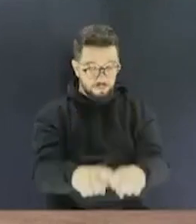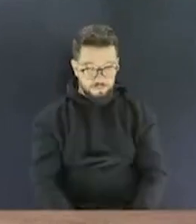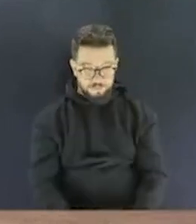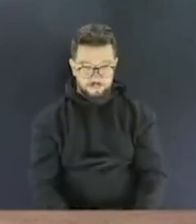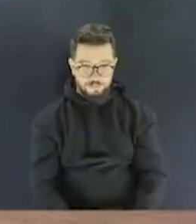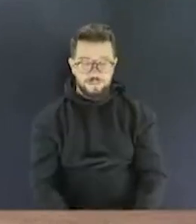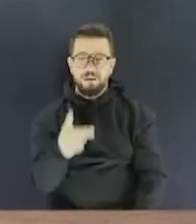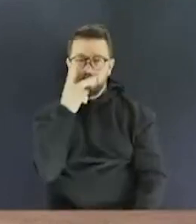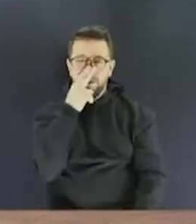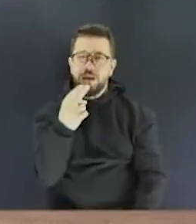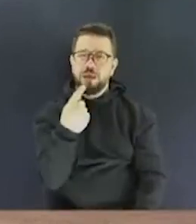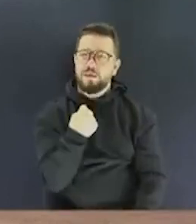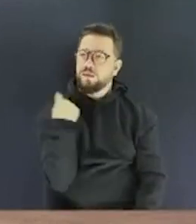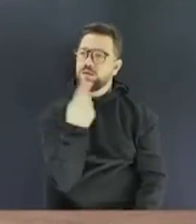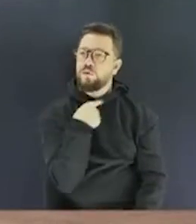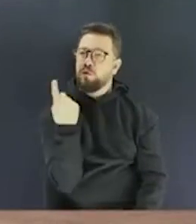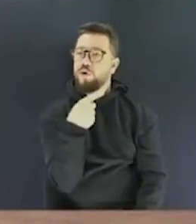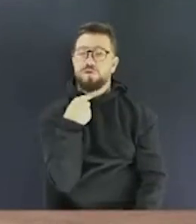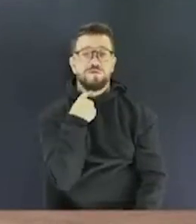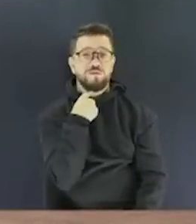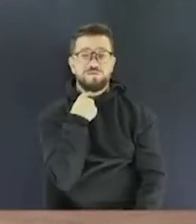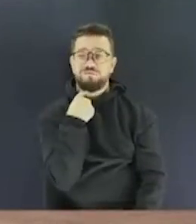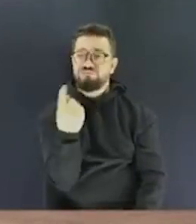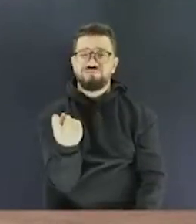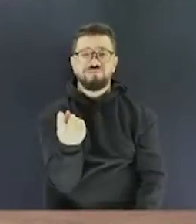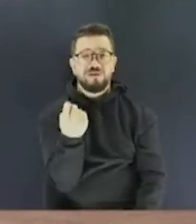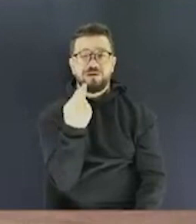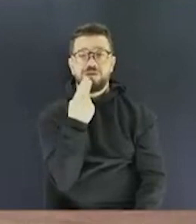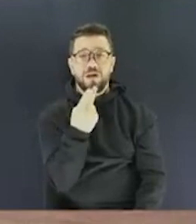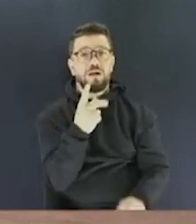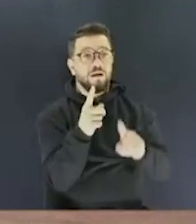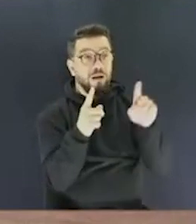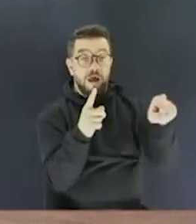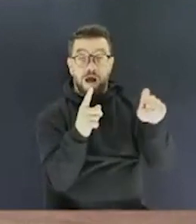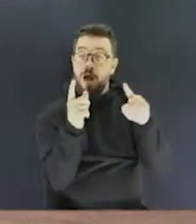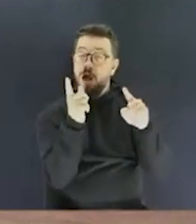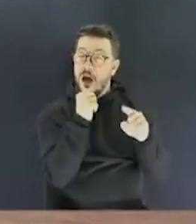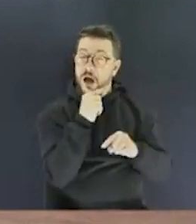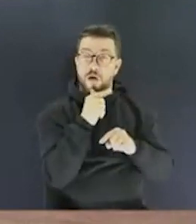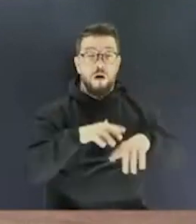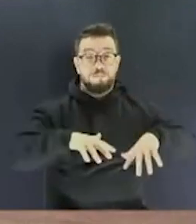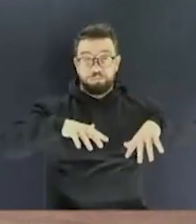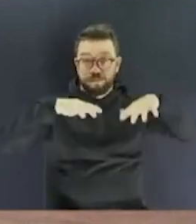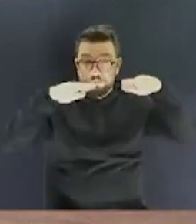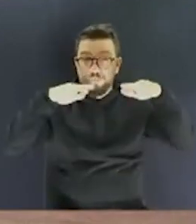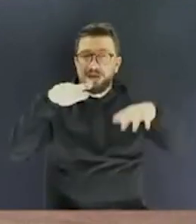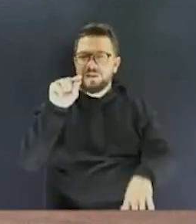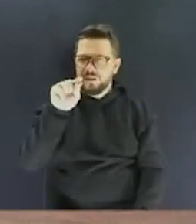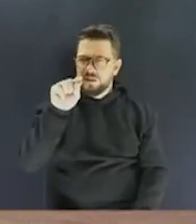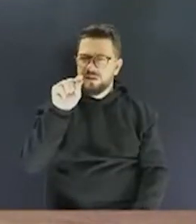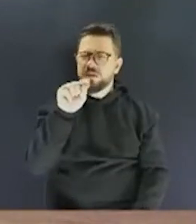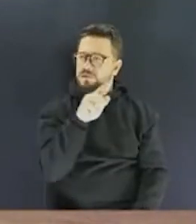molhado, né? Porque está molhado mesmo lá, mas assim a gente precisa falar disso aqui, pedir para que